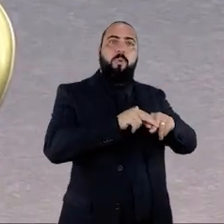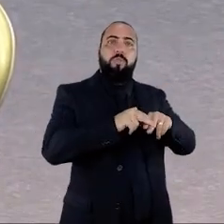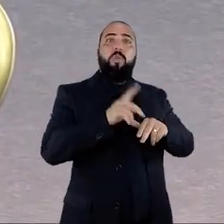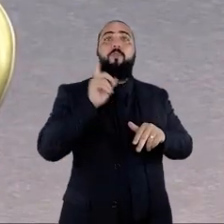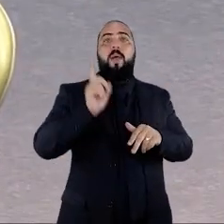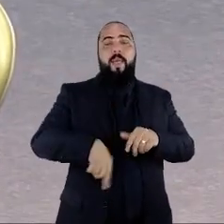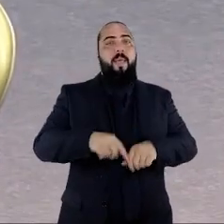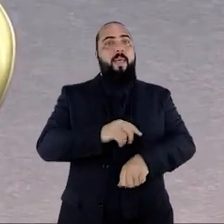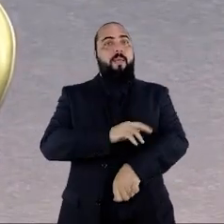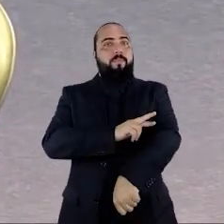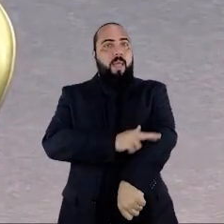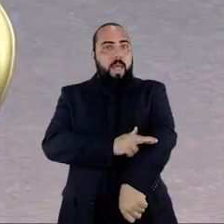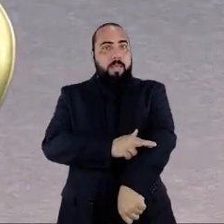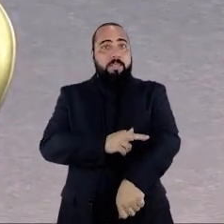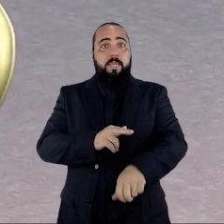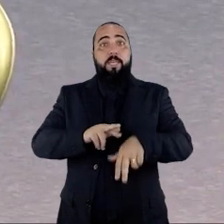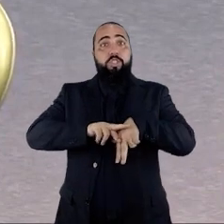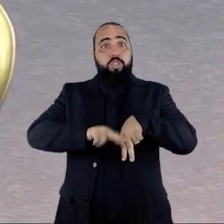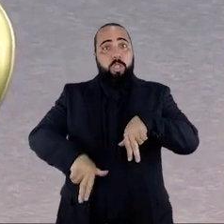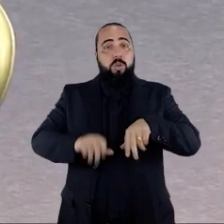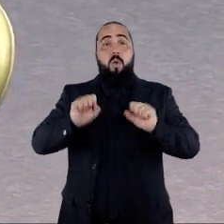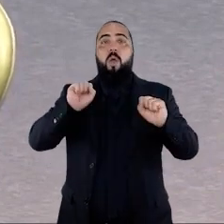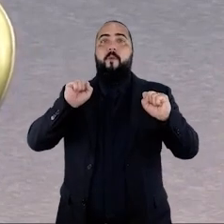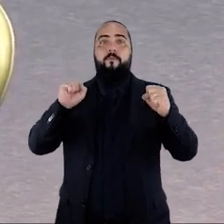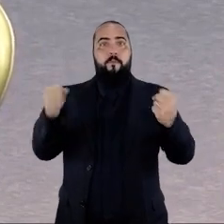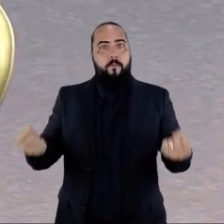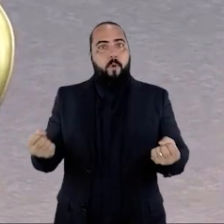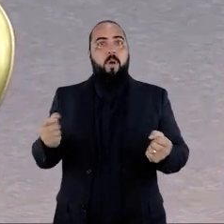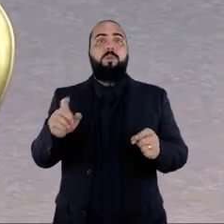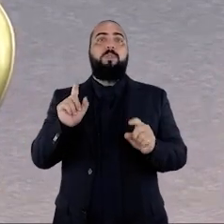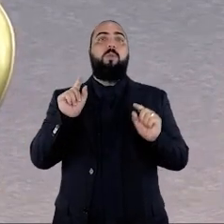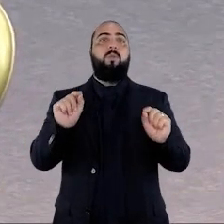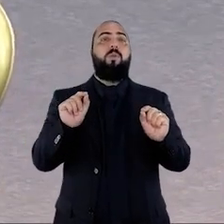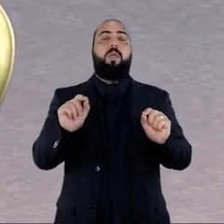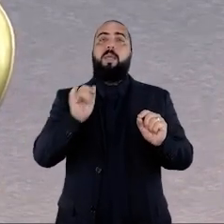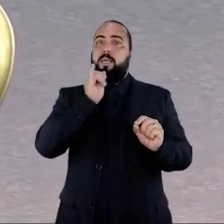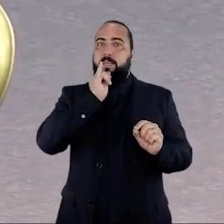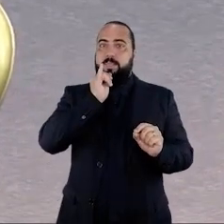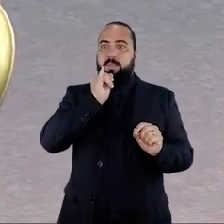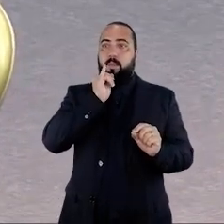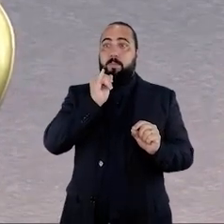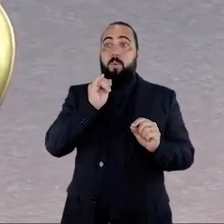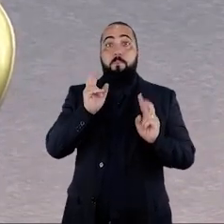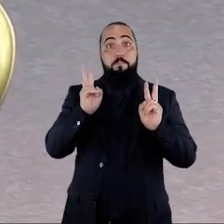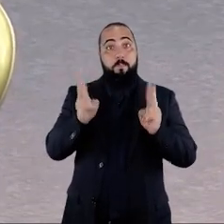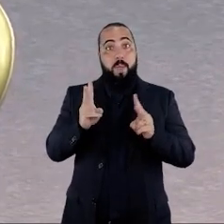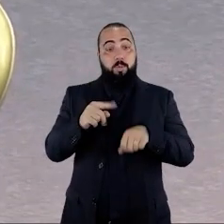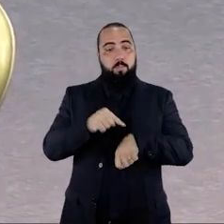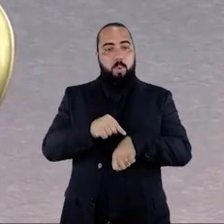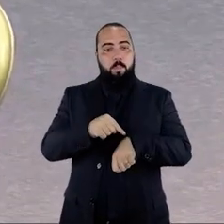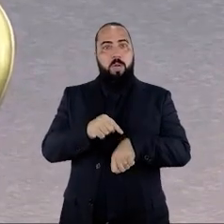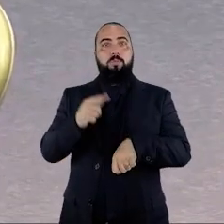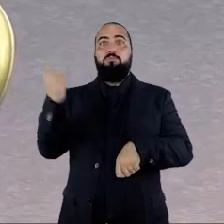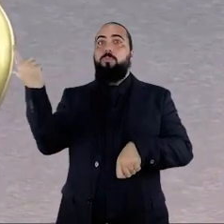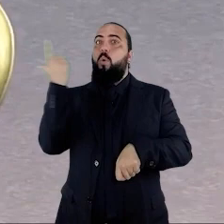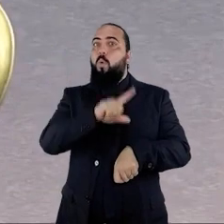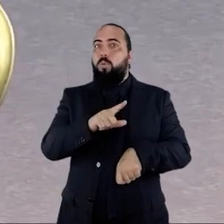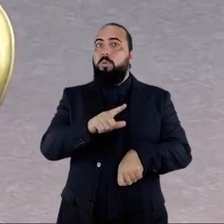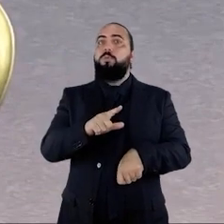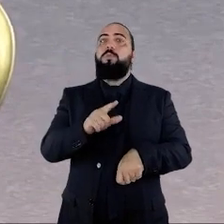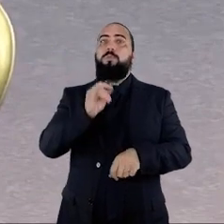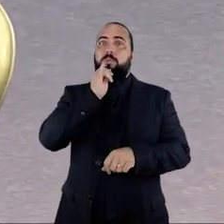motivação racial e de gênero, ela vai sendo reforçada a ponto de que, até mesmo nos momentos